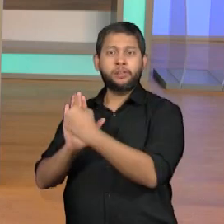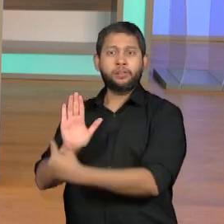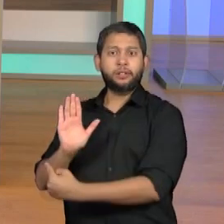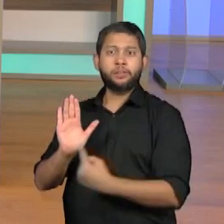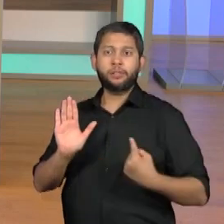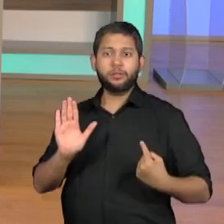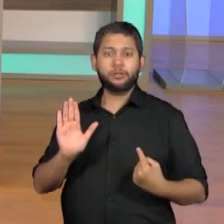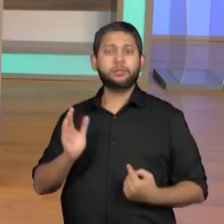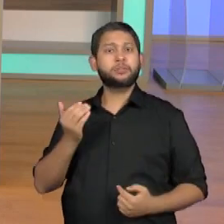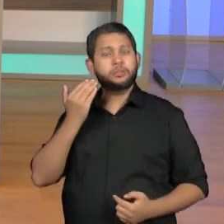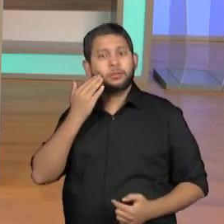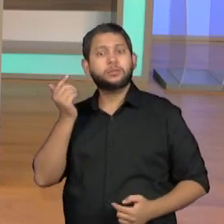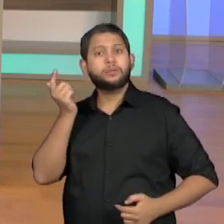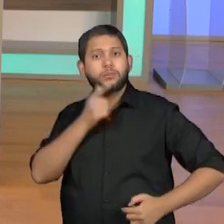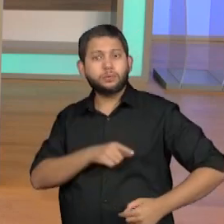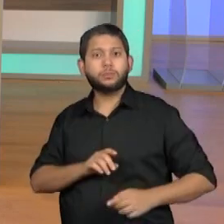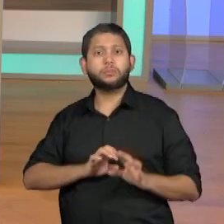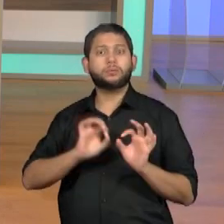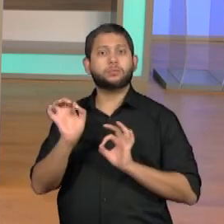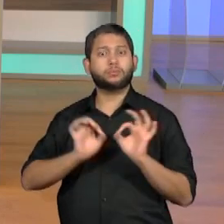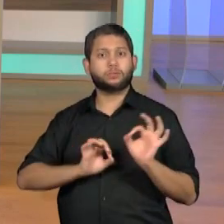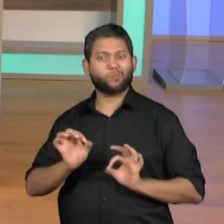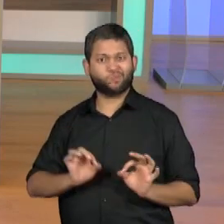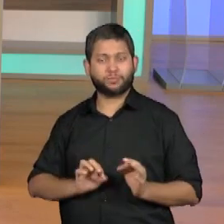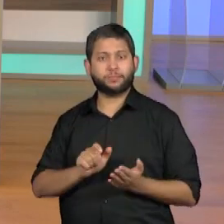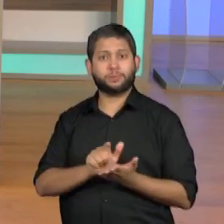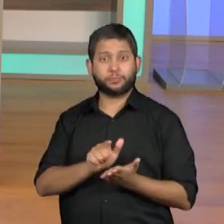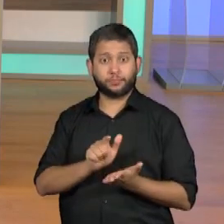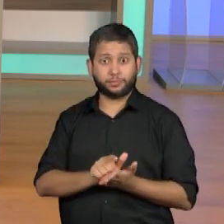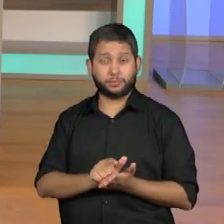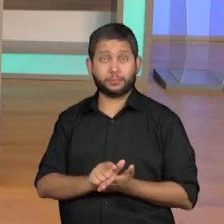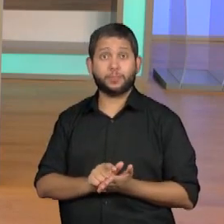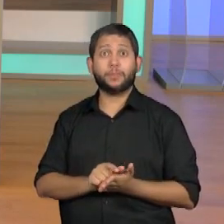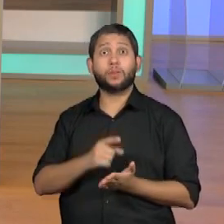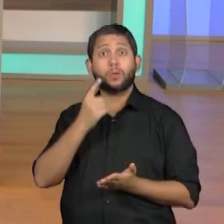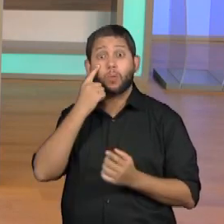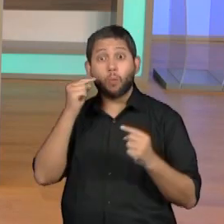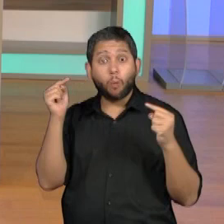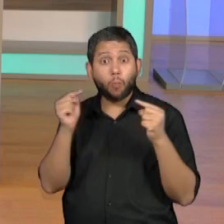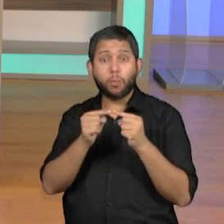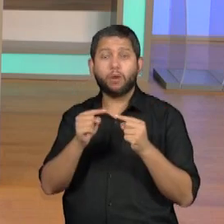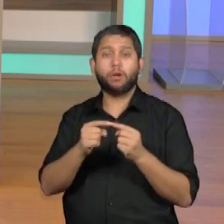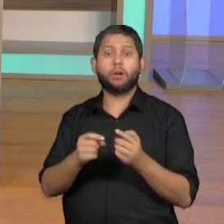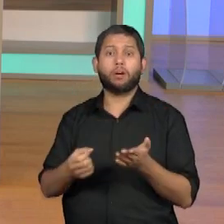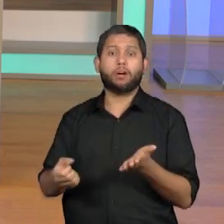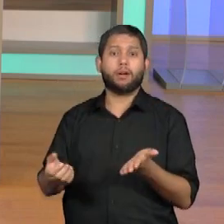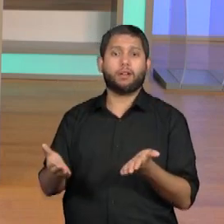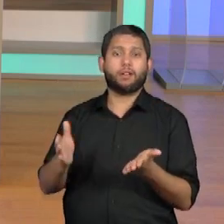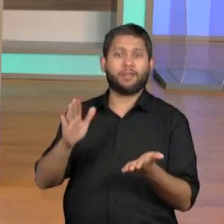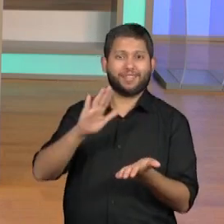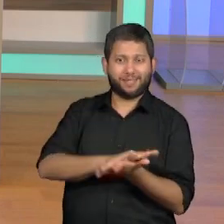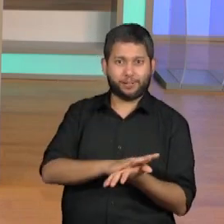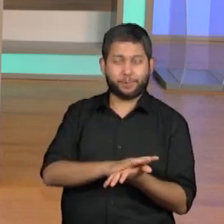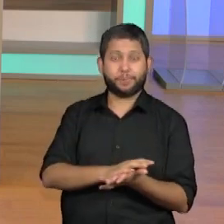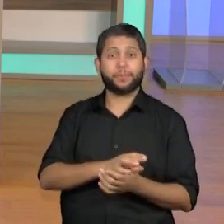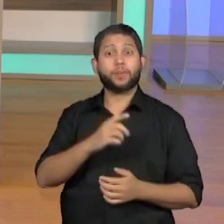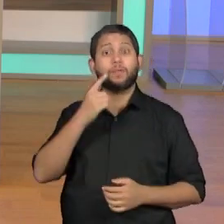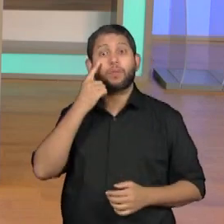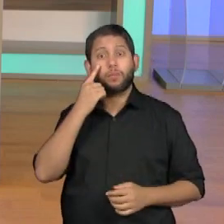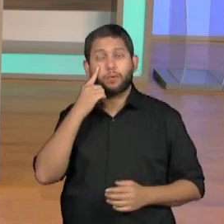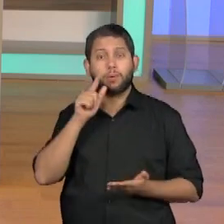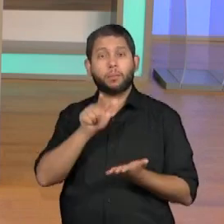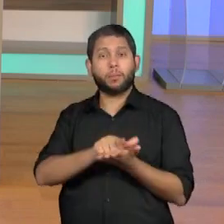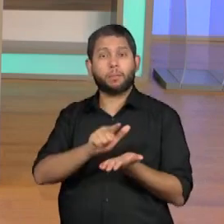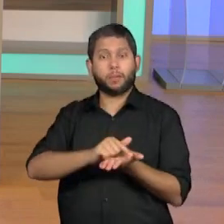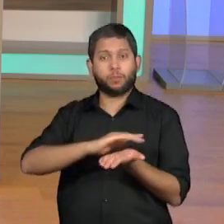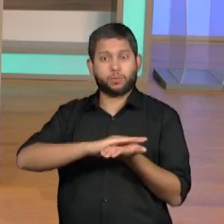marcar, então, essa face no papel, fazendo um carimbo. Vou pegar aqui a folha de sulfite,